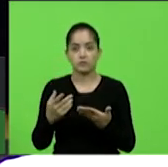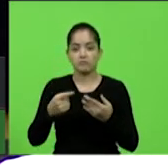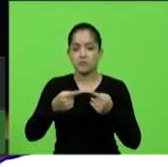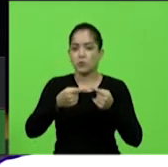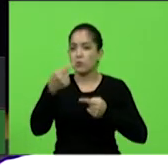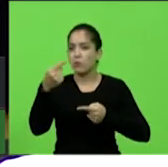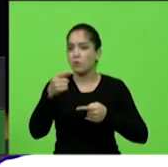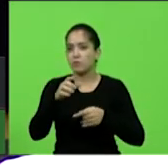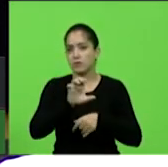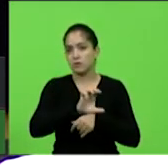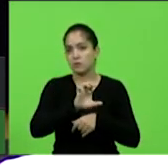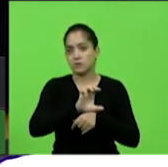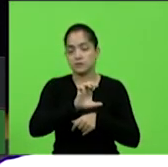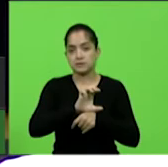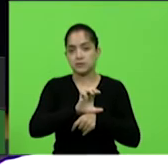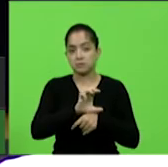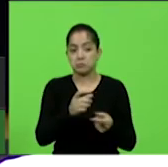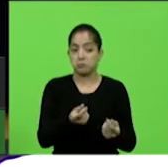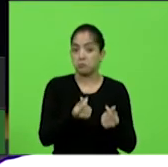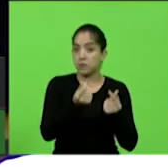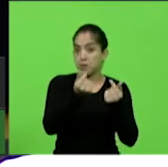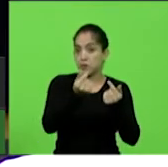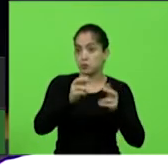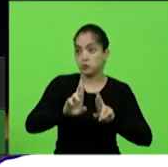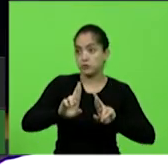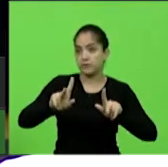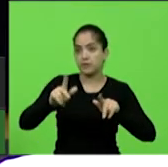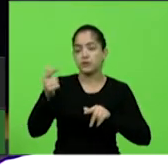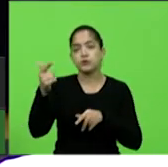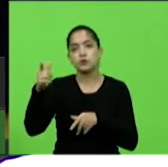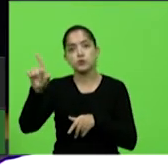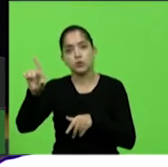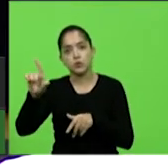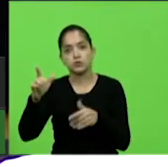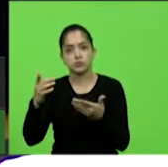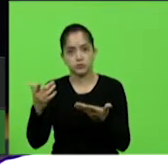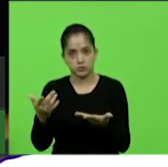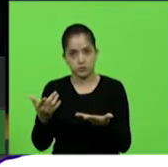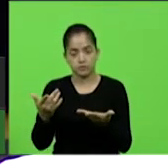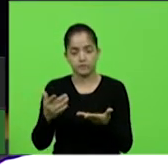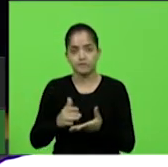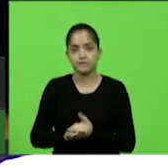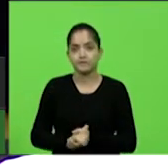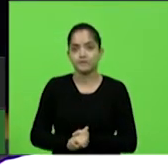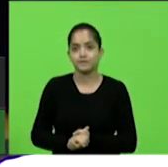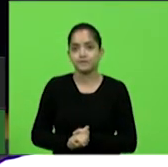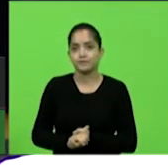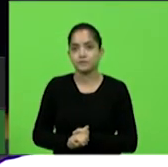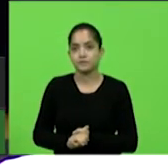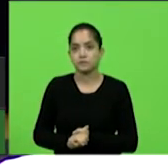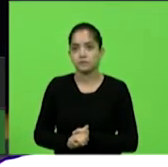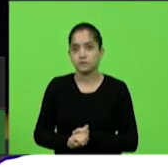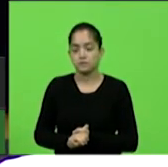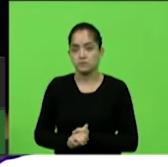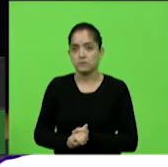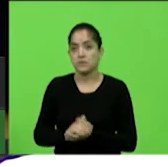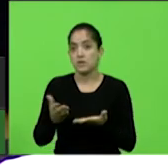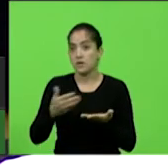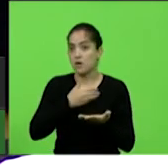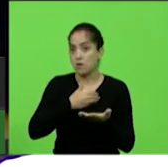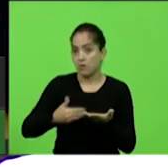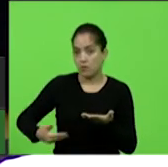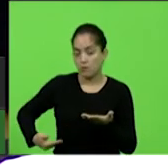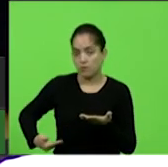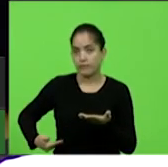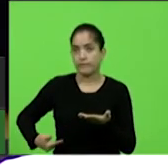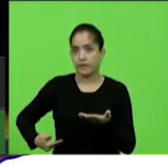estado rico, diferenciado, próspero, como é o estado de Santa Catarina. E o governo do estado,